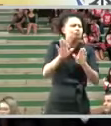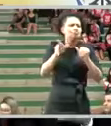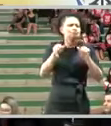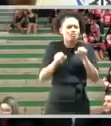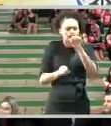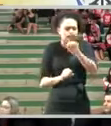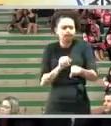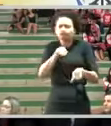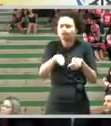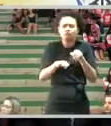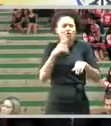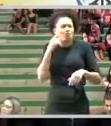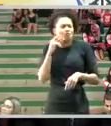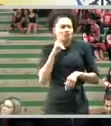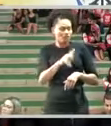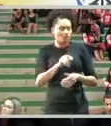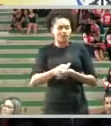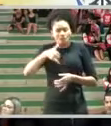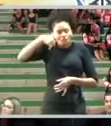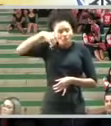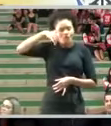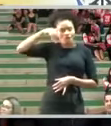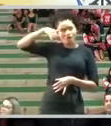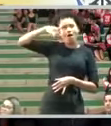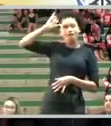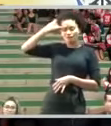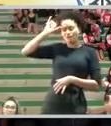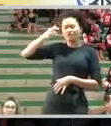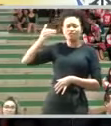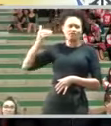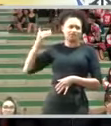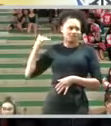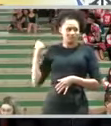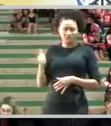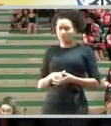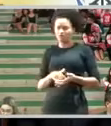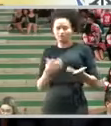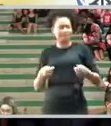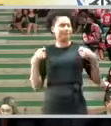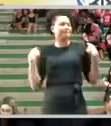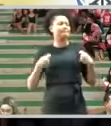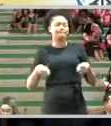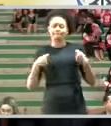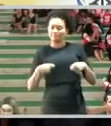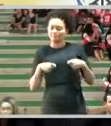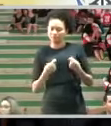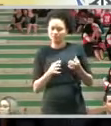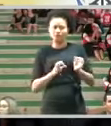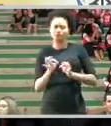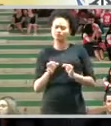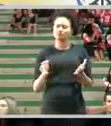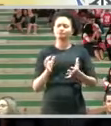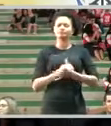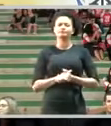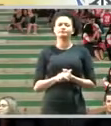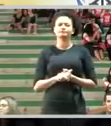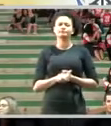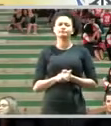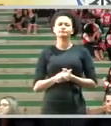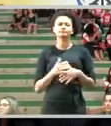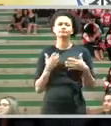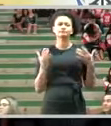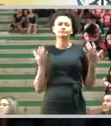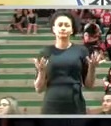Você vê como um bezerro, num daqueles rodeios sai, era necessário que ela fizesse aquilo. E